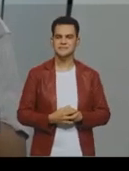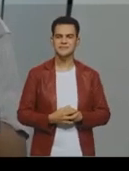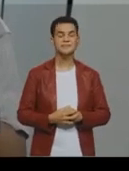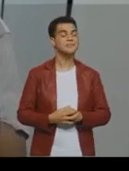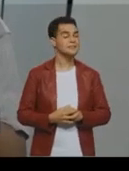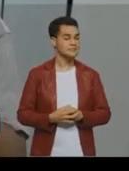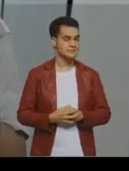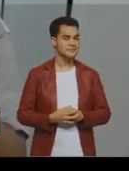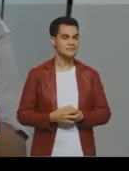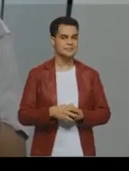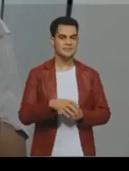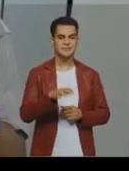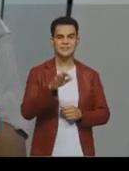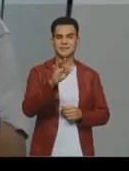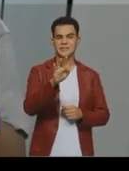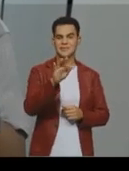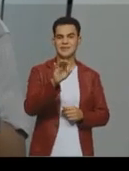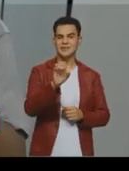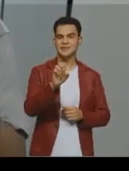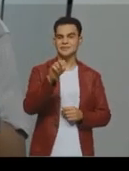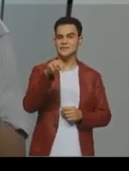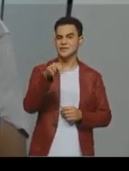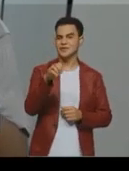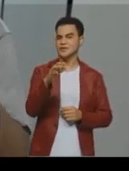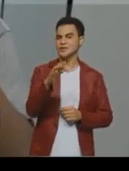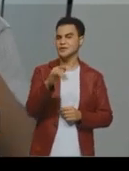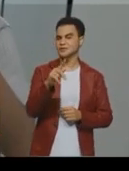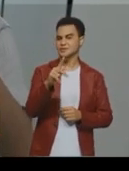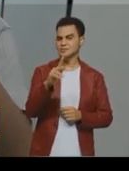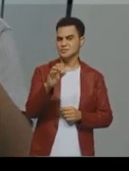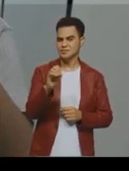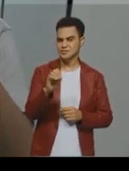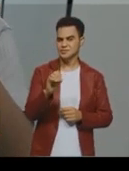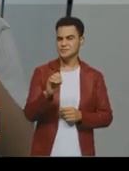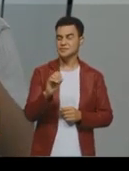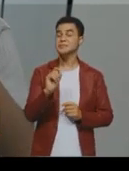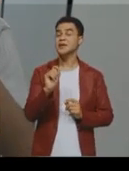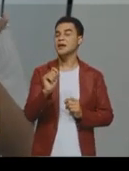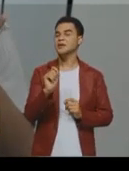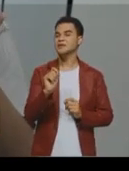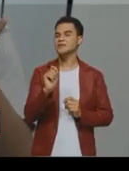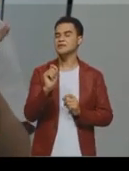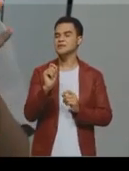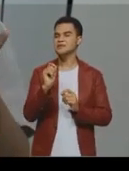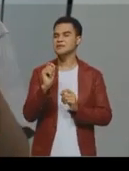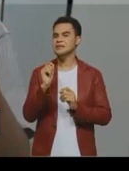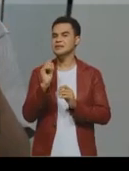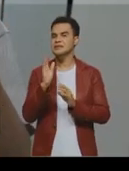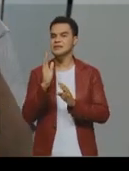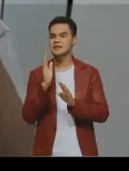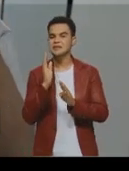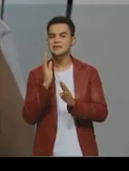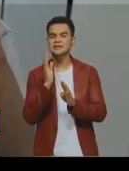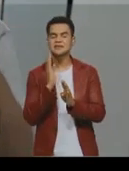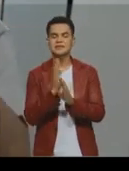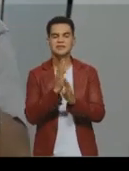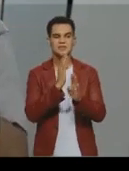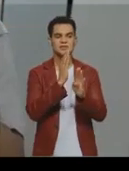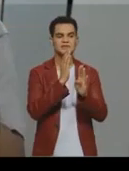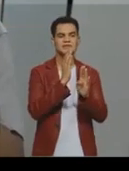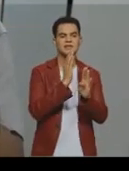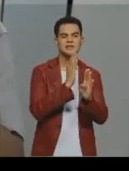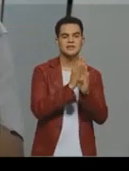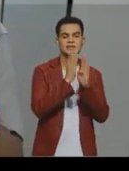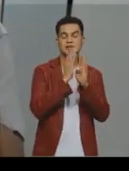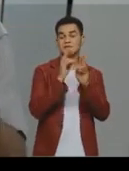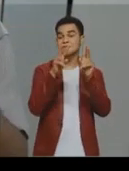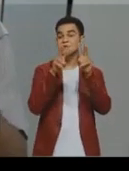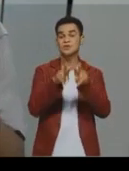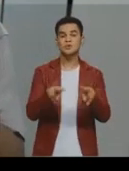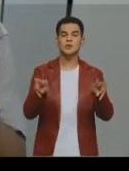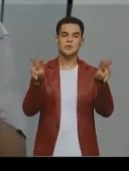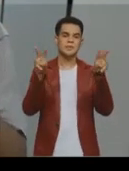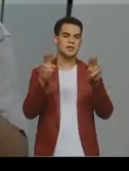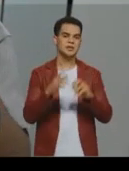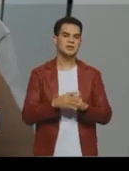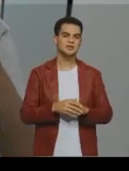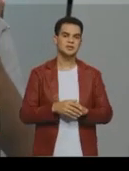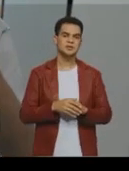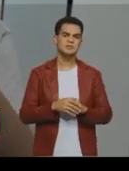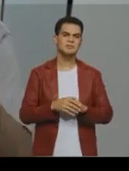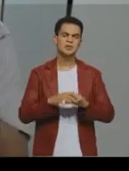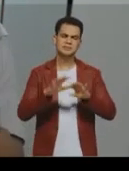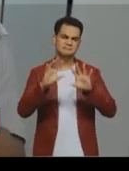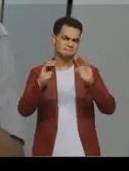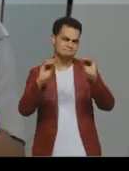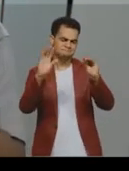Fenótipo é aquilo que você identifica visualmente, inclusive. Pode ser por outros sentidos, pelo tato e tal,